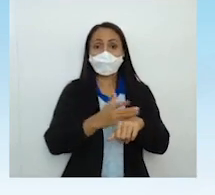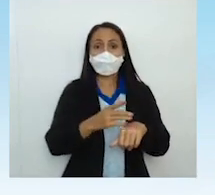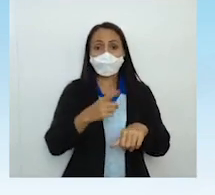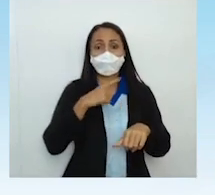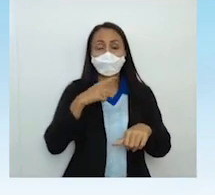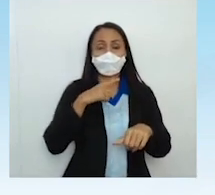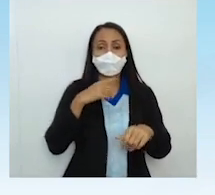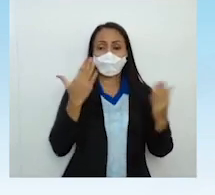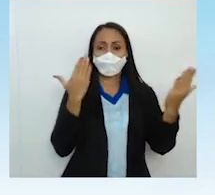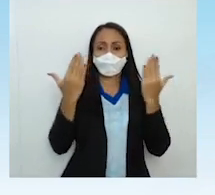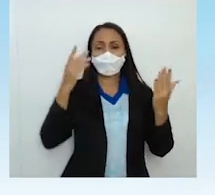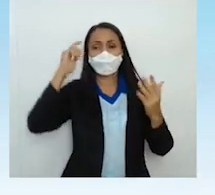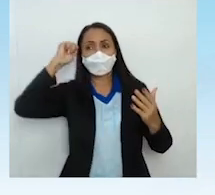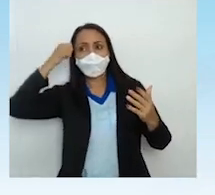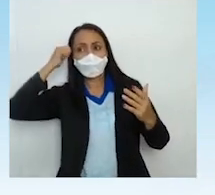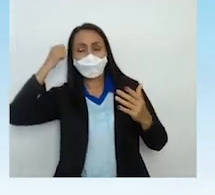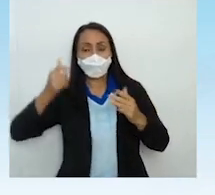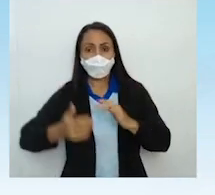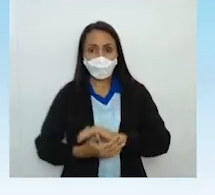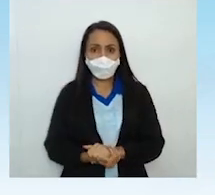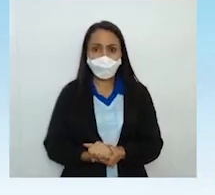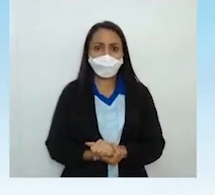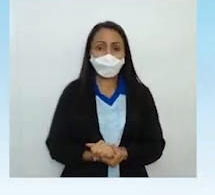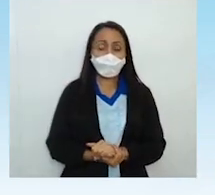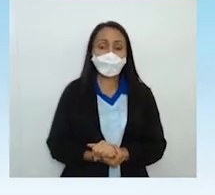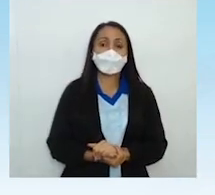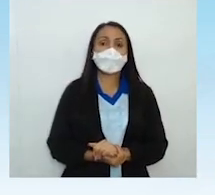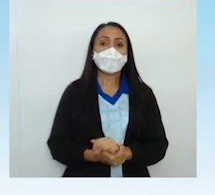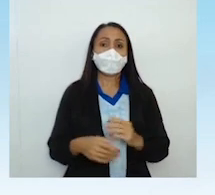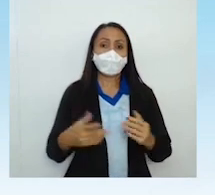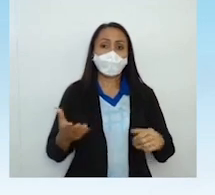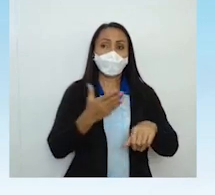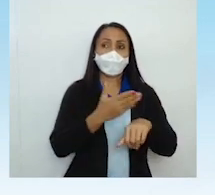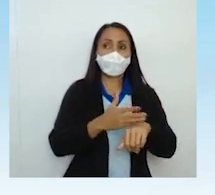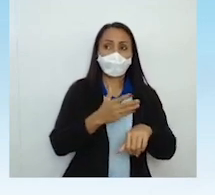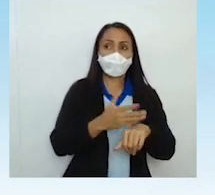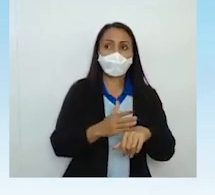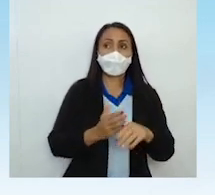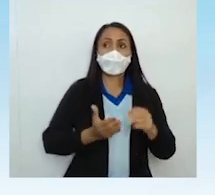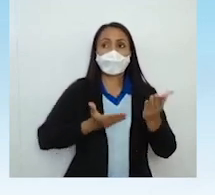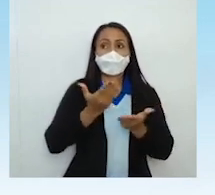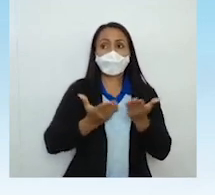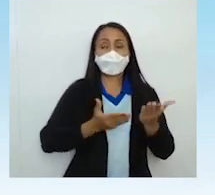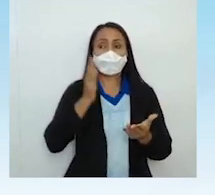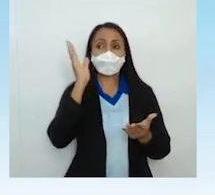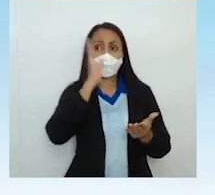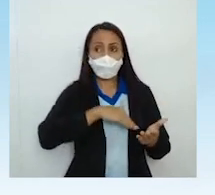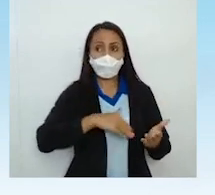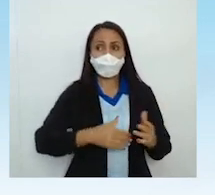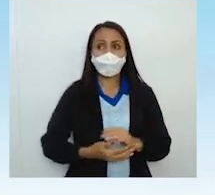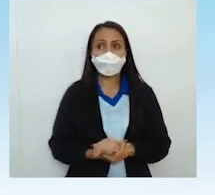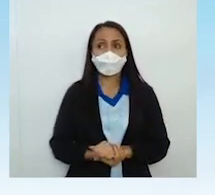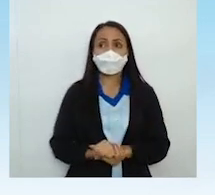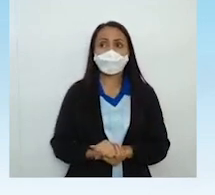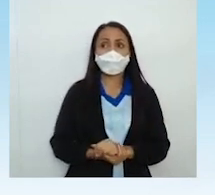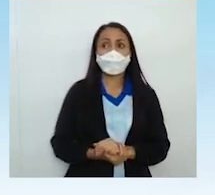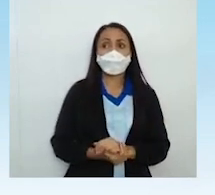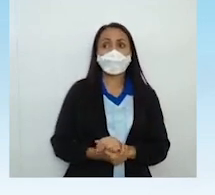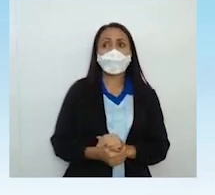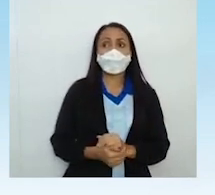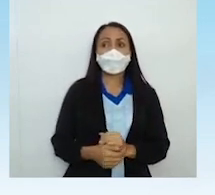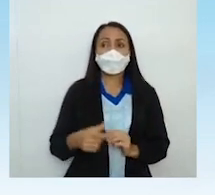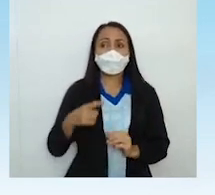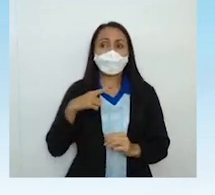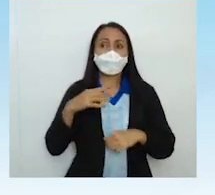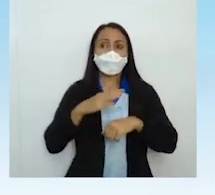né? Porque assim, a gente sabe que não era todo branco que tratava mal os seus escravos, mas mesmo aqueles que tratavam bem, ele tinha uma forma gentil,